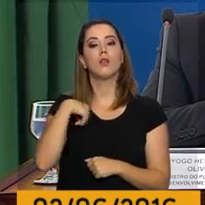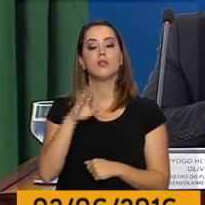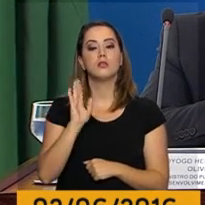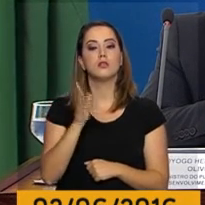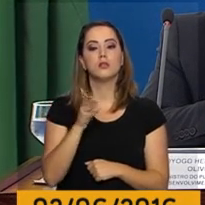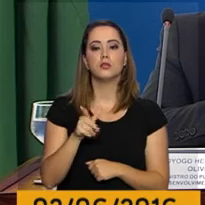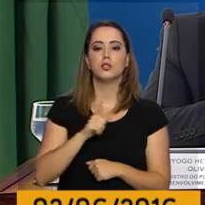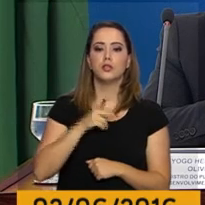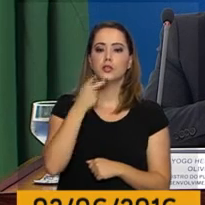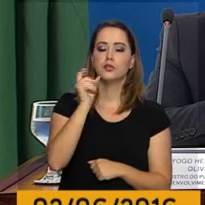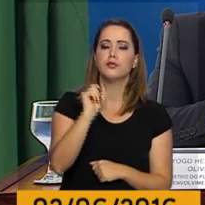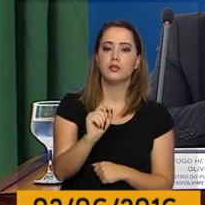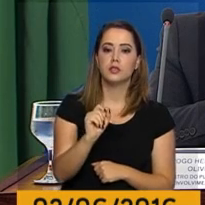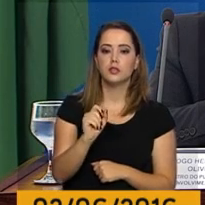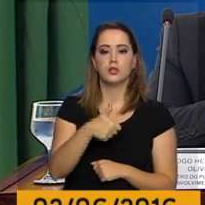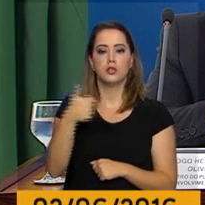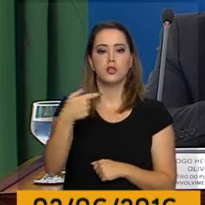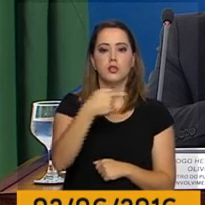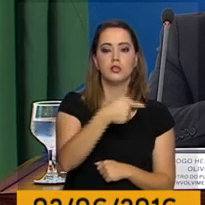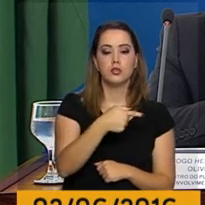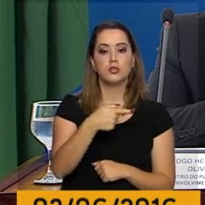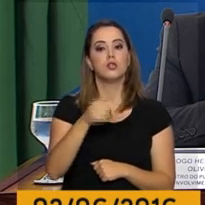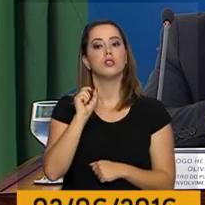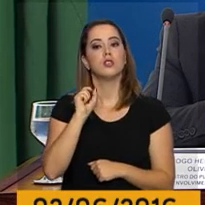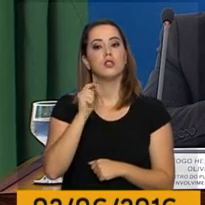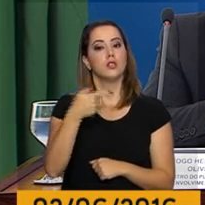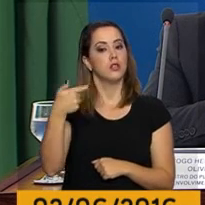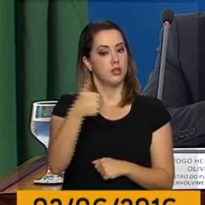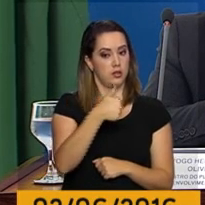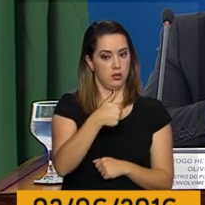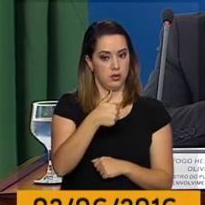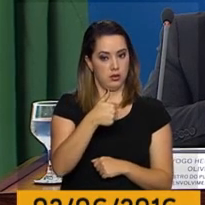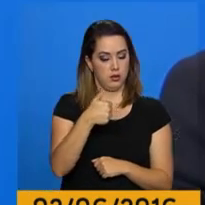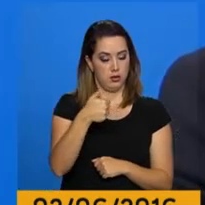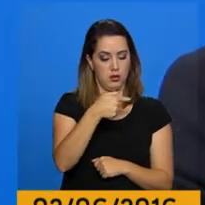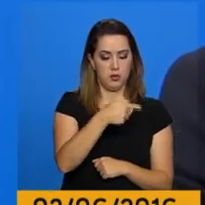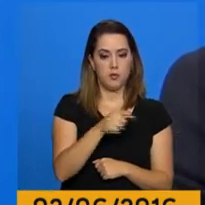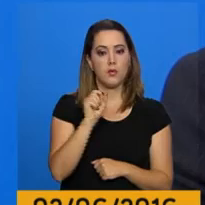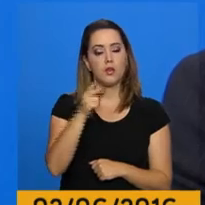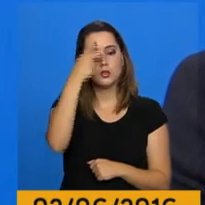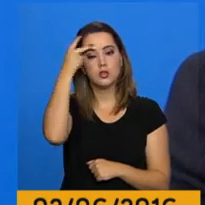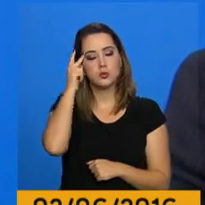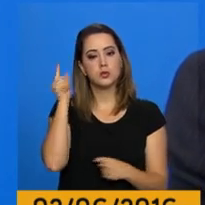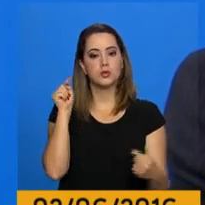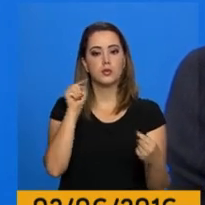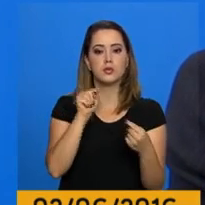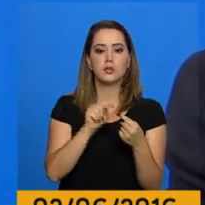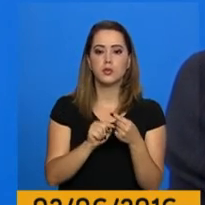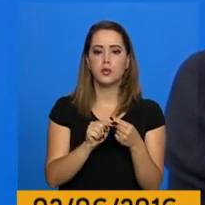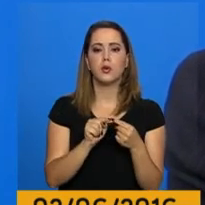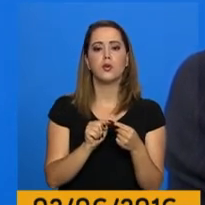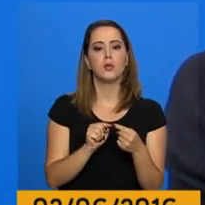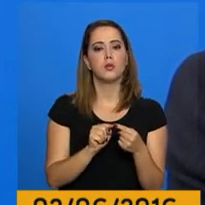17 precedentes a favor do meu cliente. Eu desci da tribuna e ele perdeu pela primeira vez, o 18º era contra. Então é o velho adágio clássico